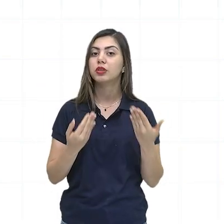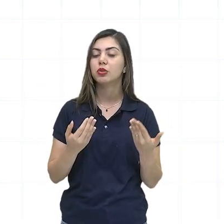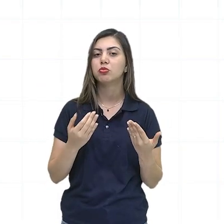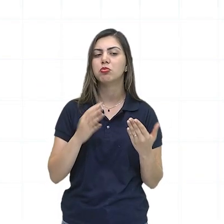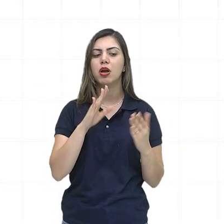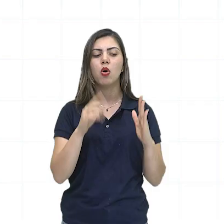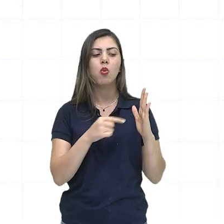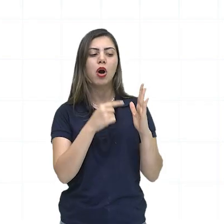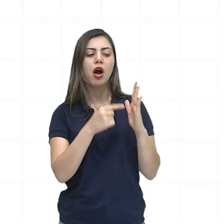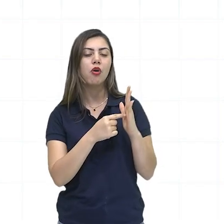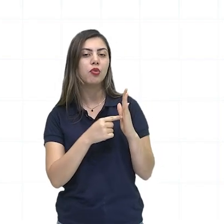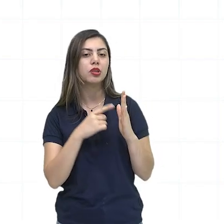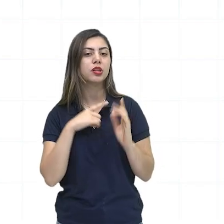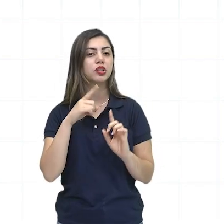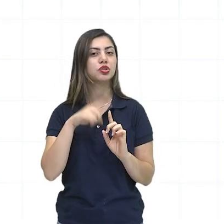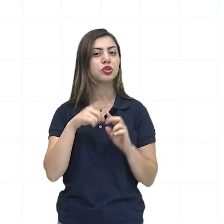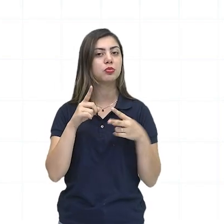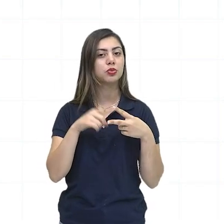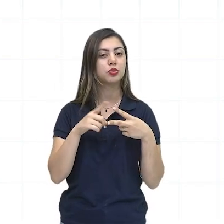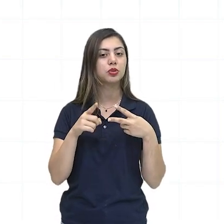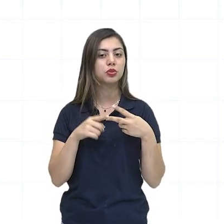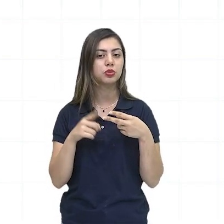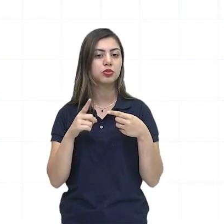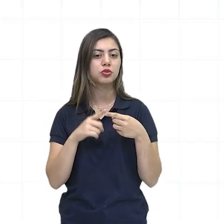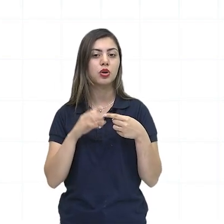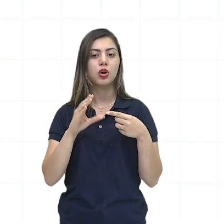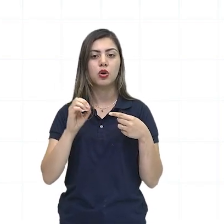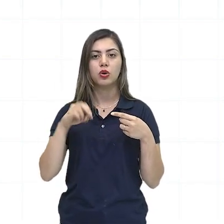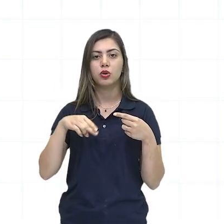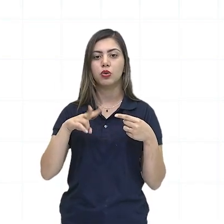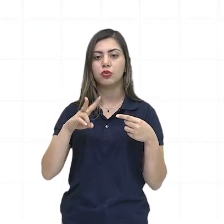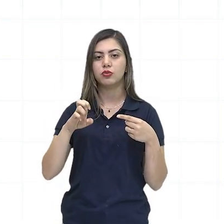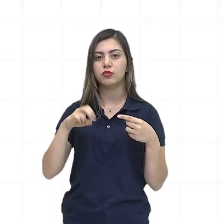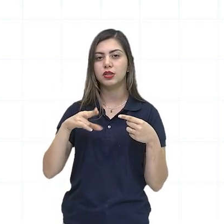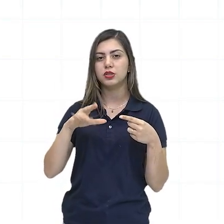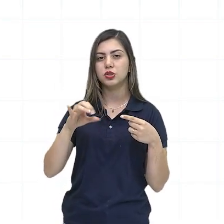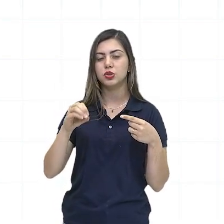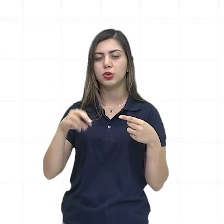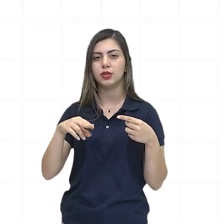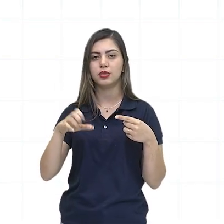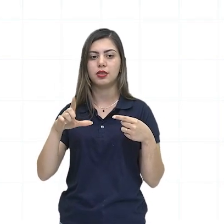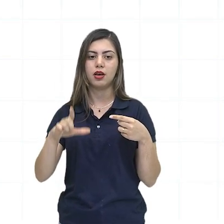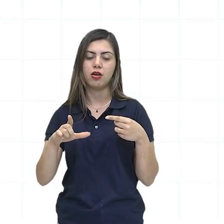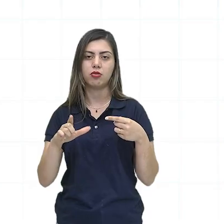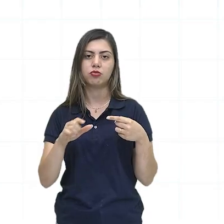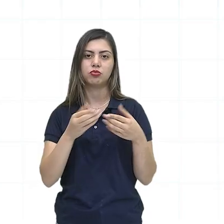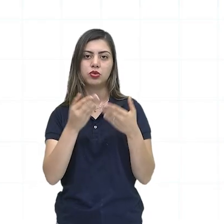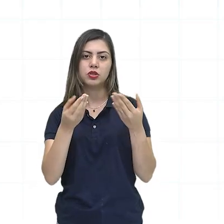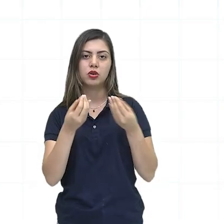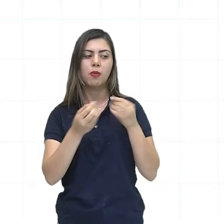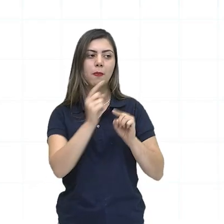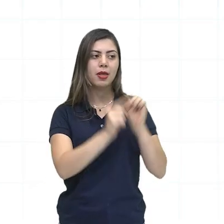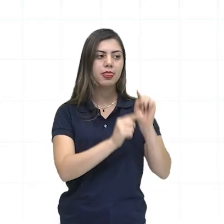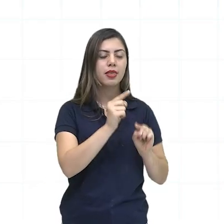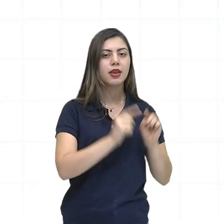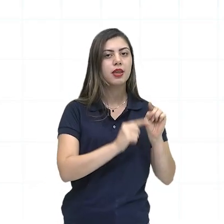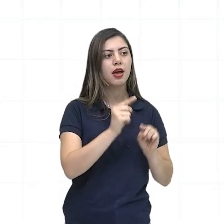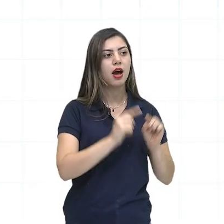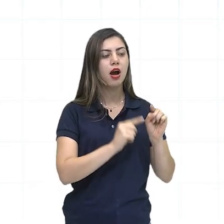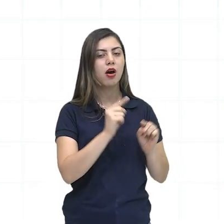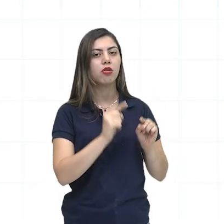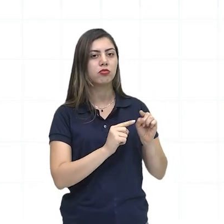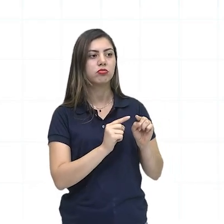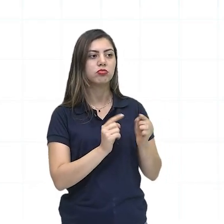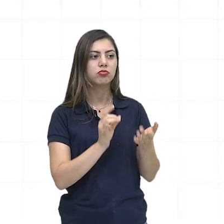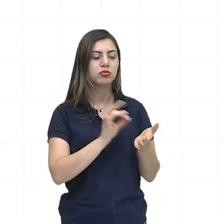de alvos. O primeiro, o alvo convencional, né, que é esse que você vai jogar e você vai tendo que